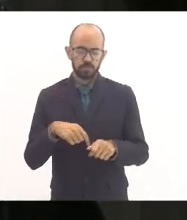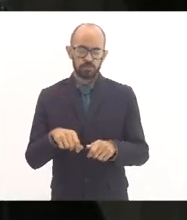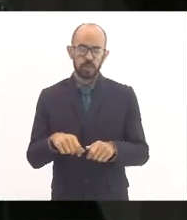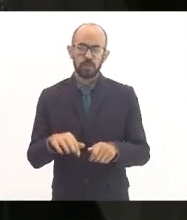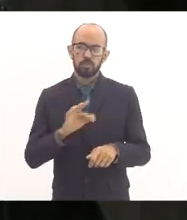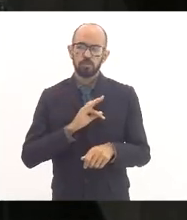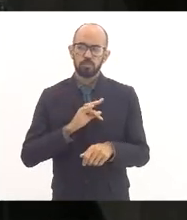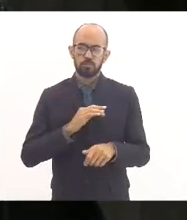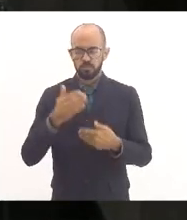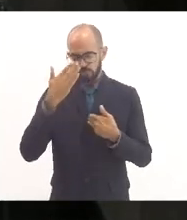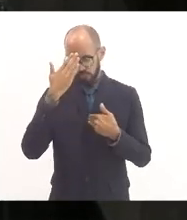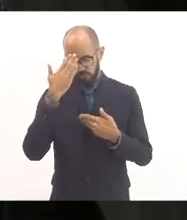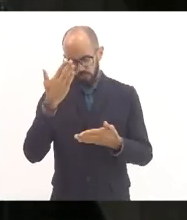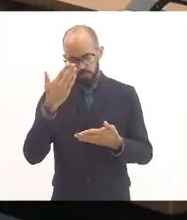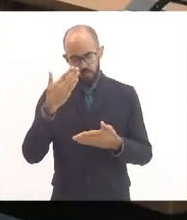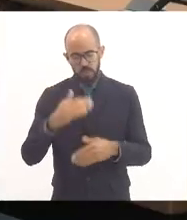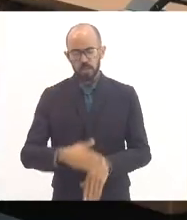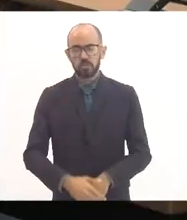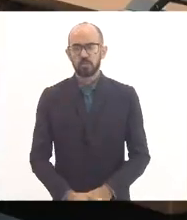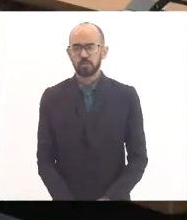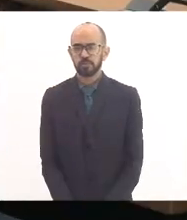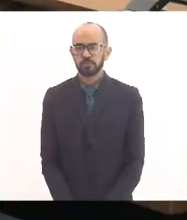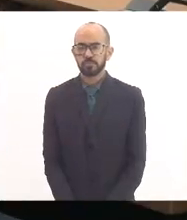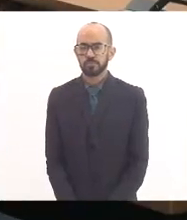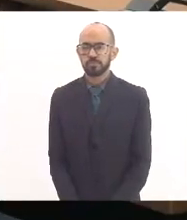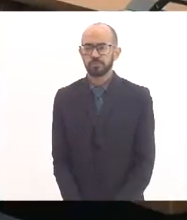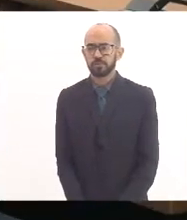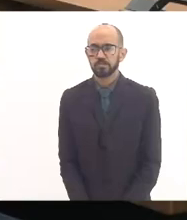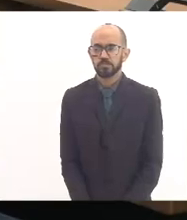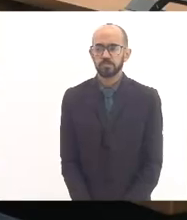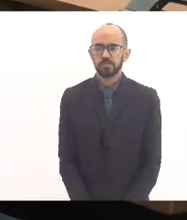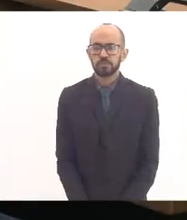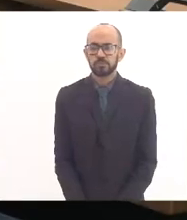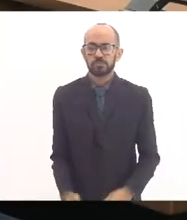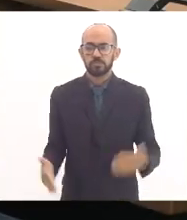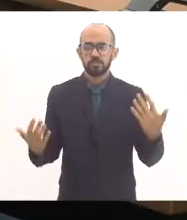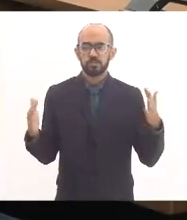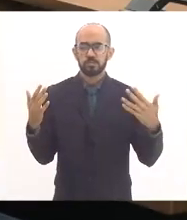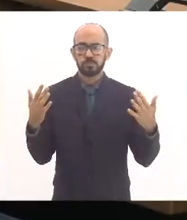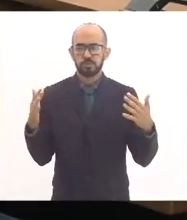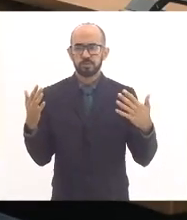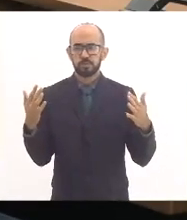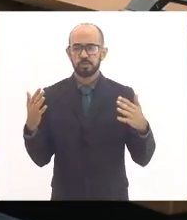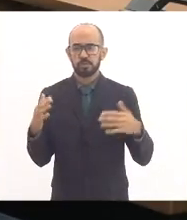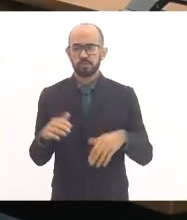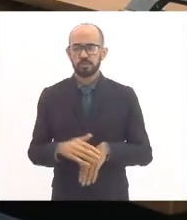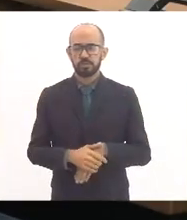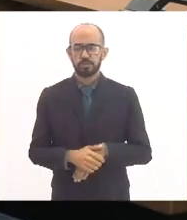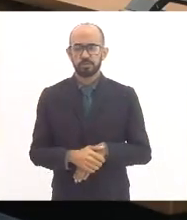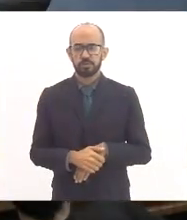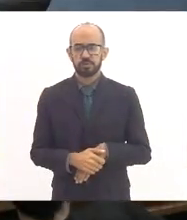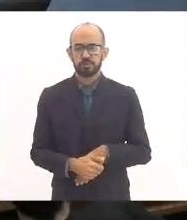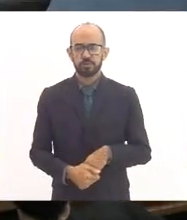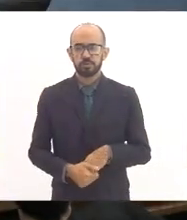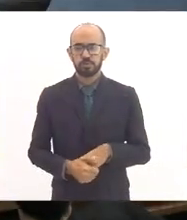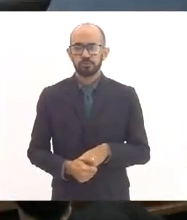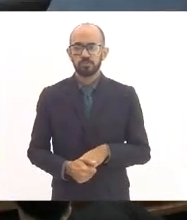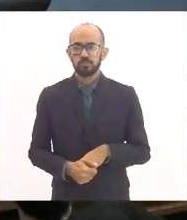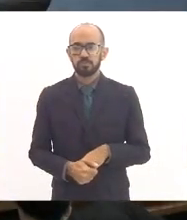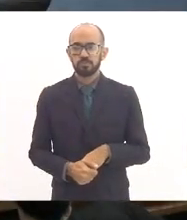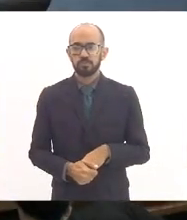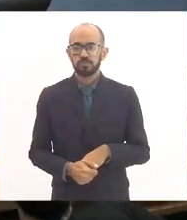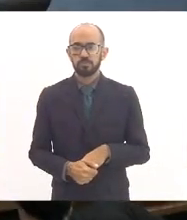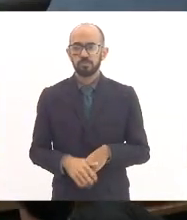legistas obrigado Eu quero loja a Olá